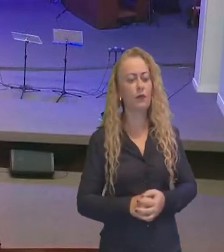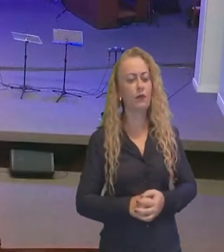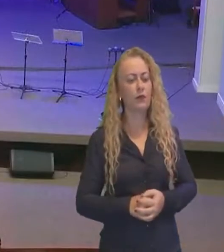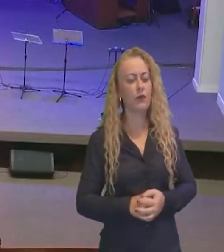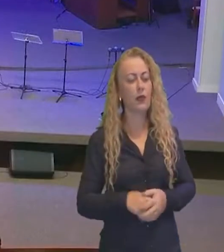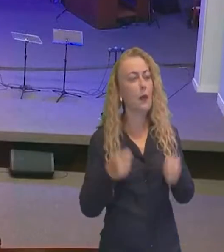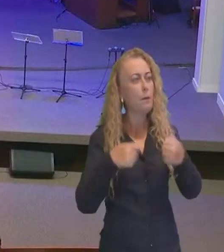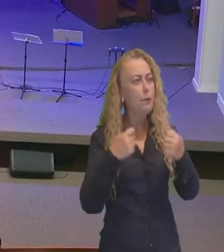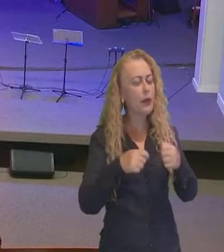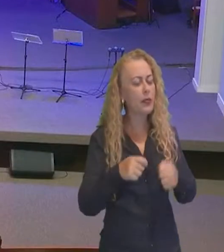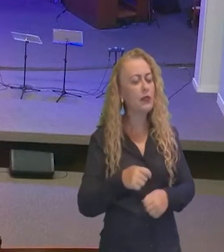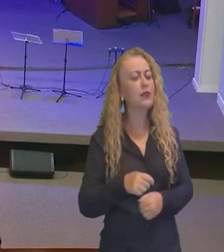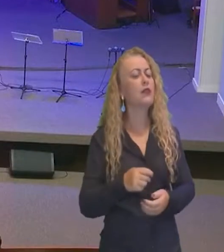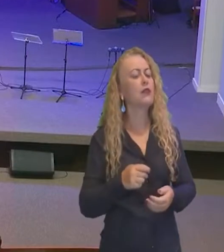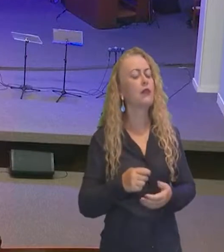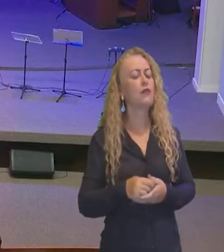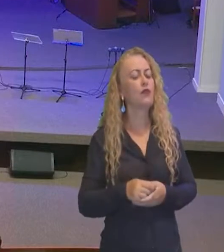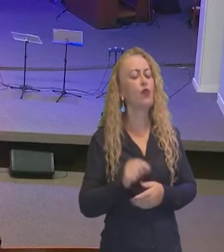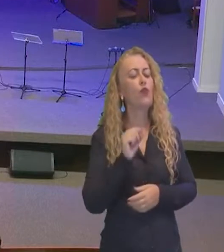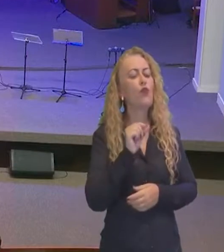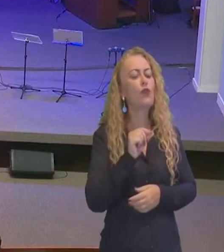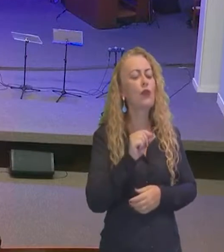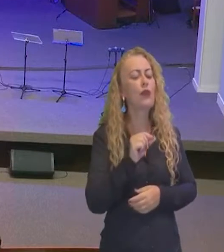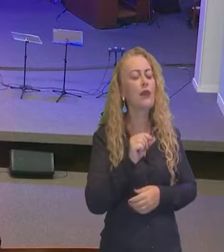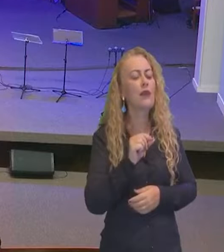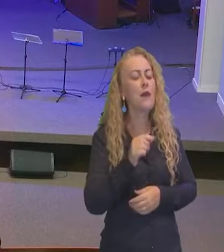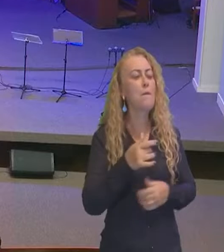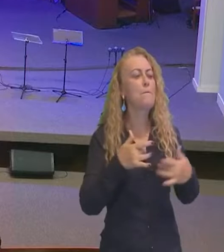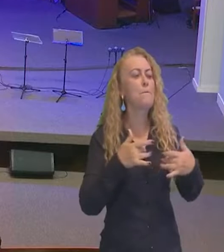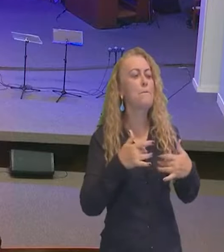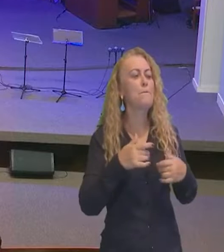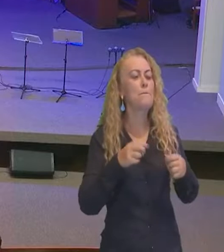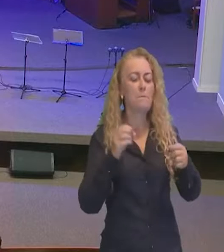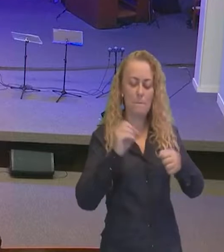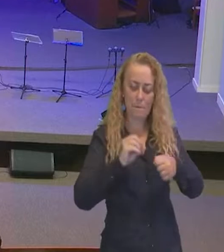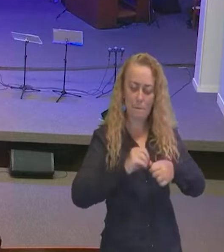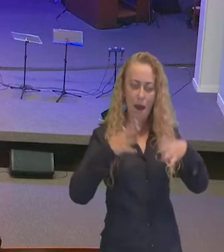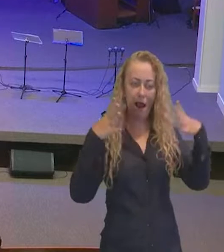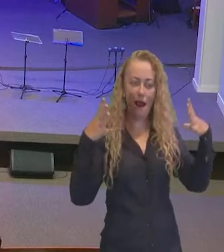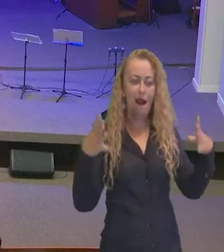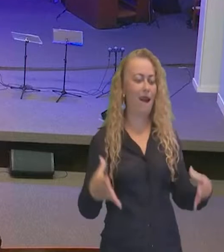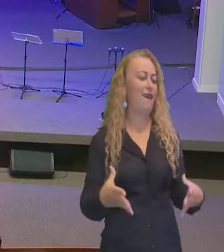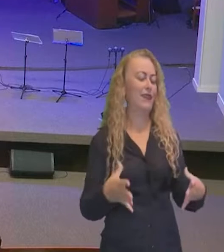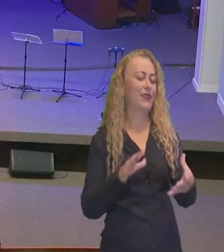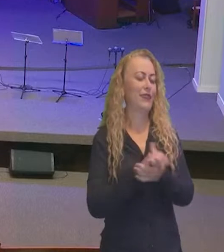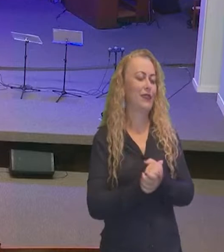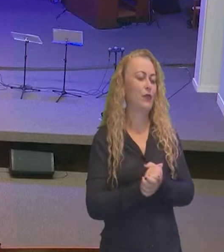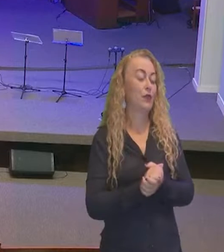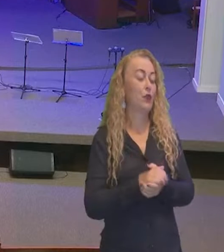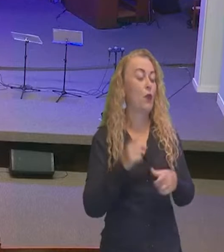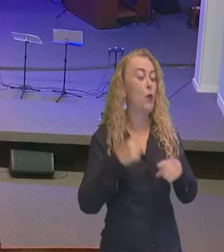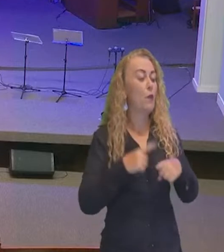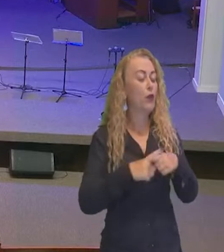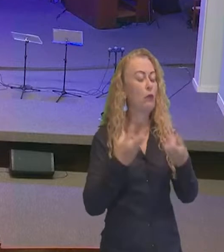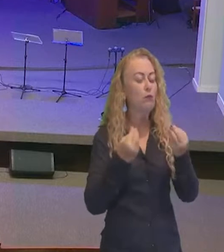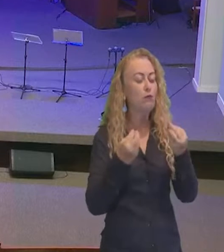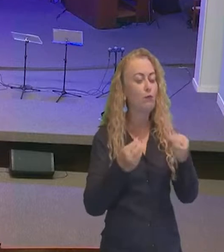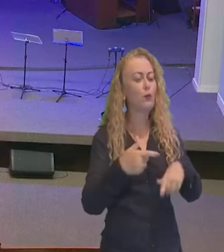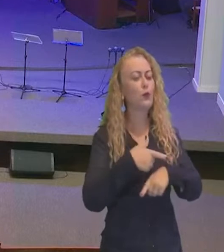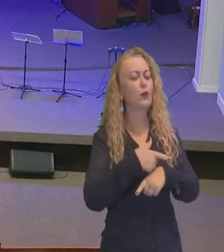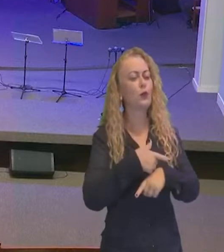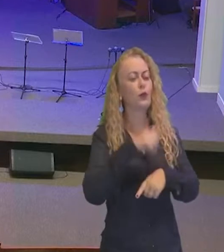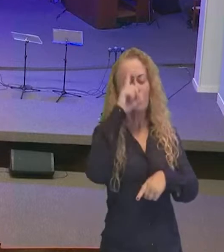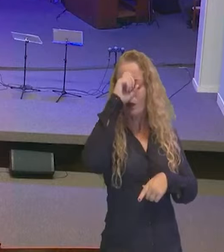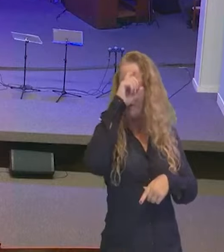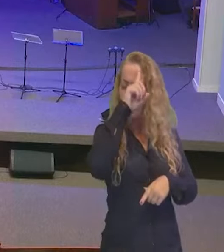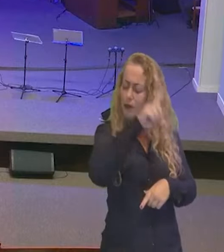fazer isto é um milagre no casamento. Muitos problemas seriam resolvidos quando